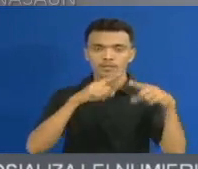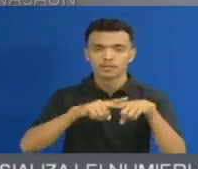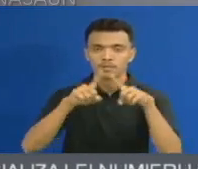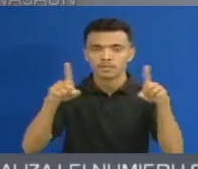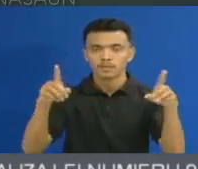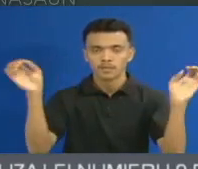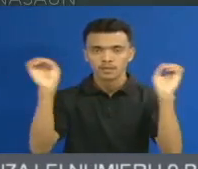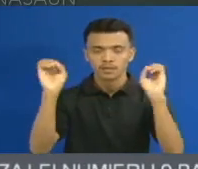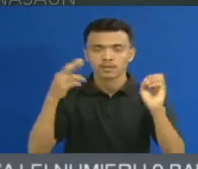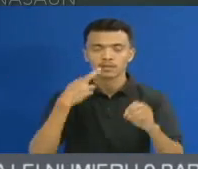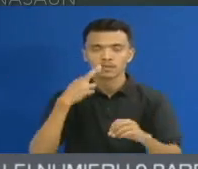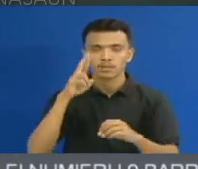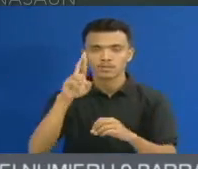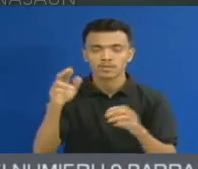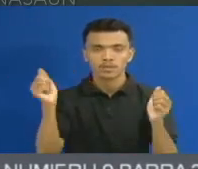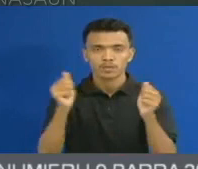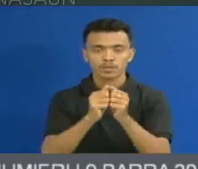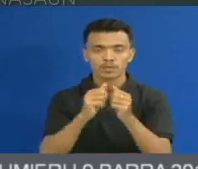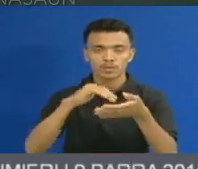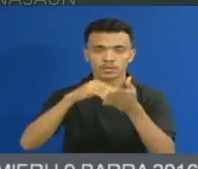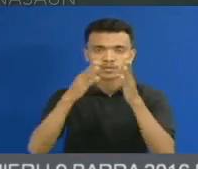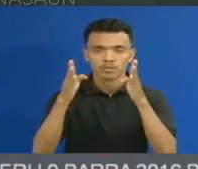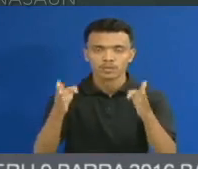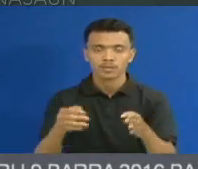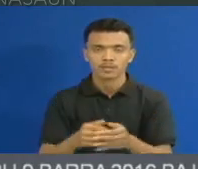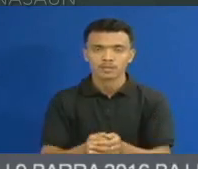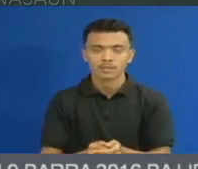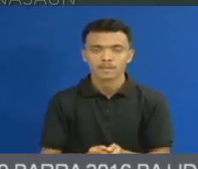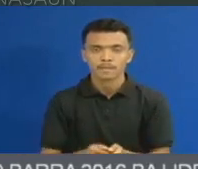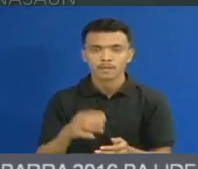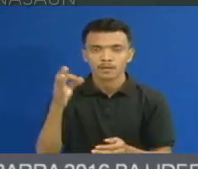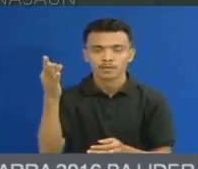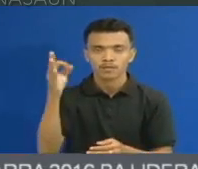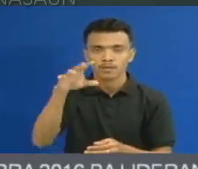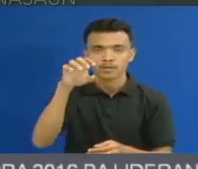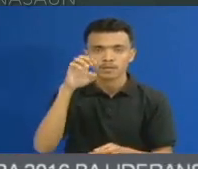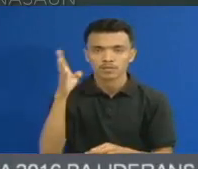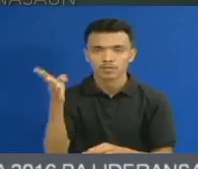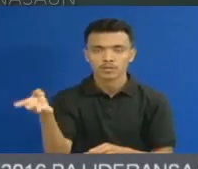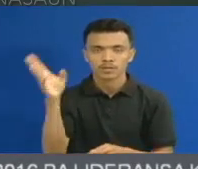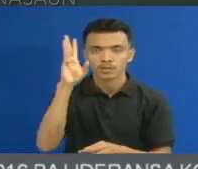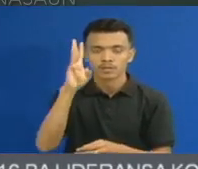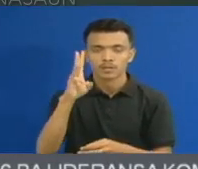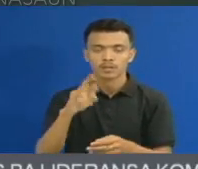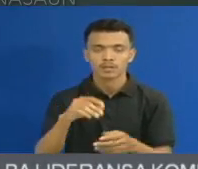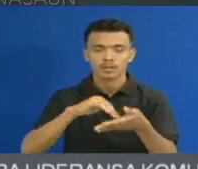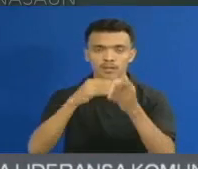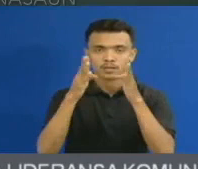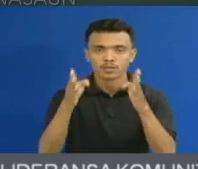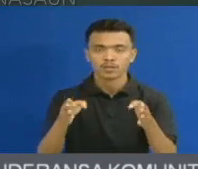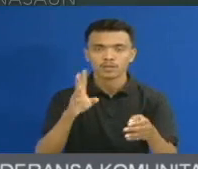resposta. Eu sou estudante de BEMA, que é o barco de 947 pessoas. Então, estudante Sira, da